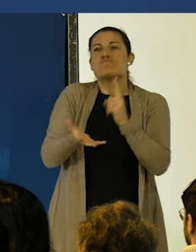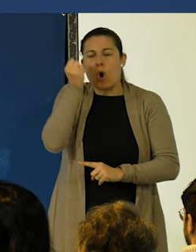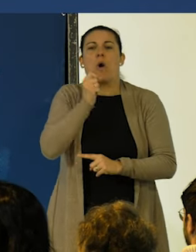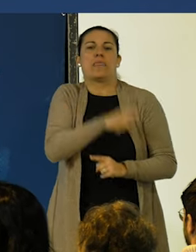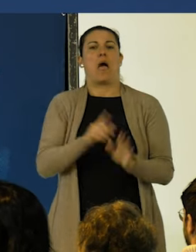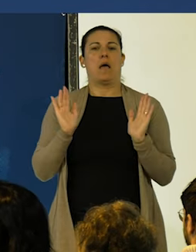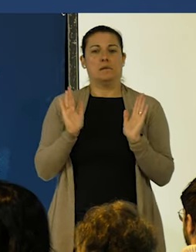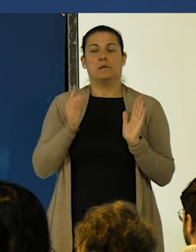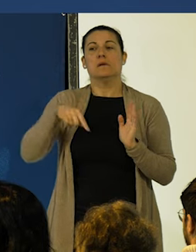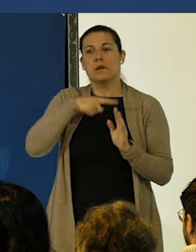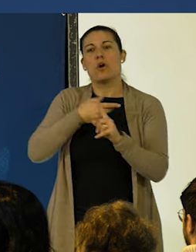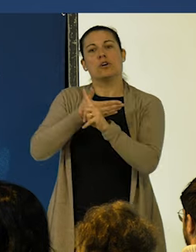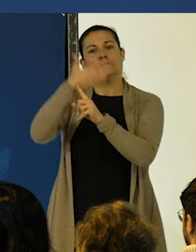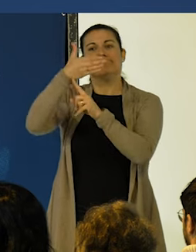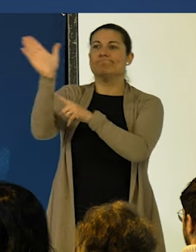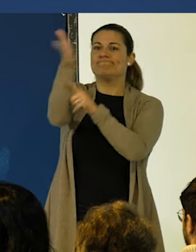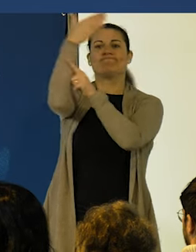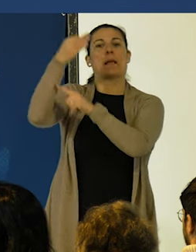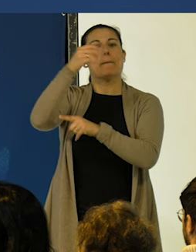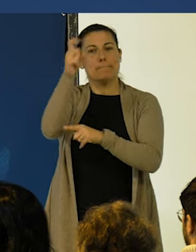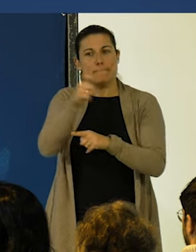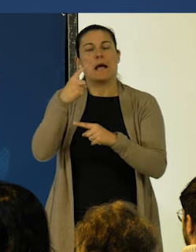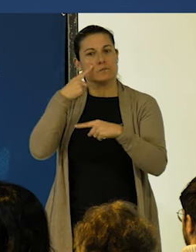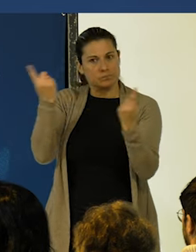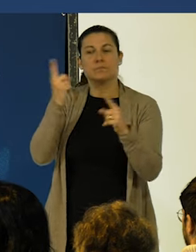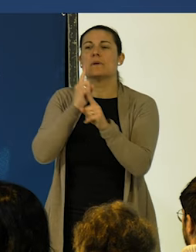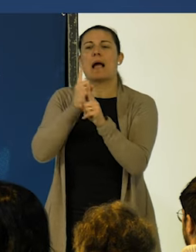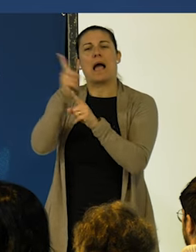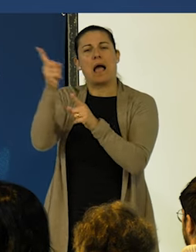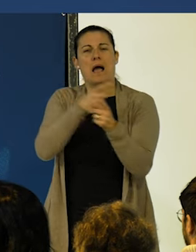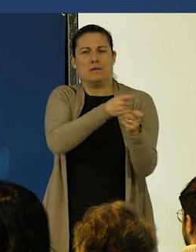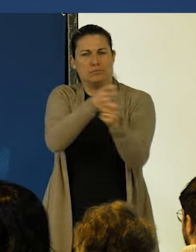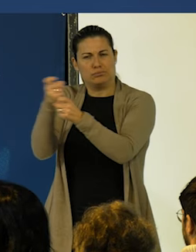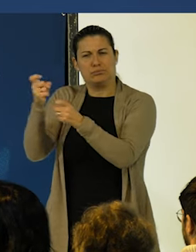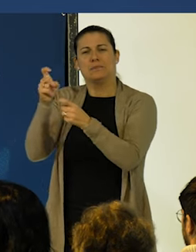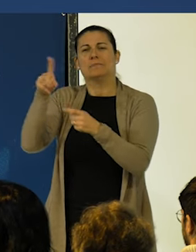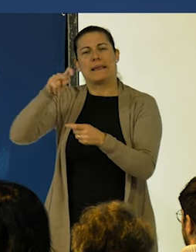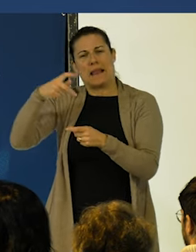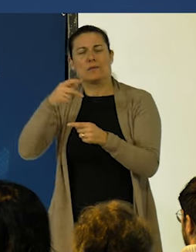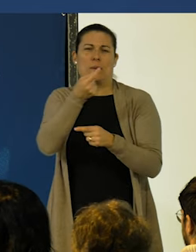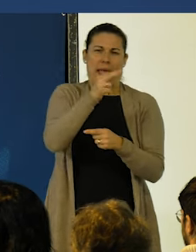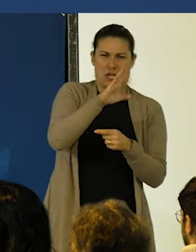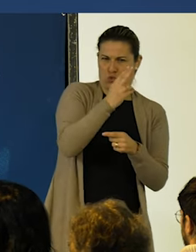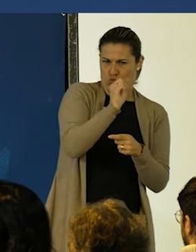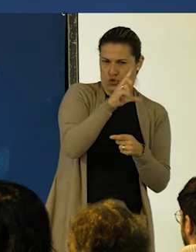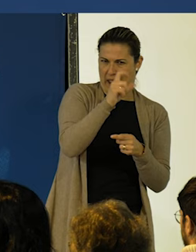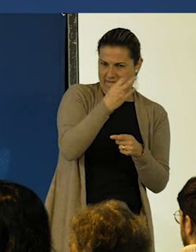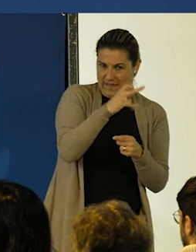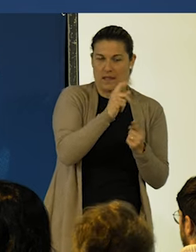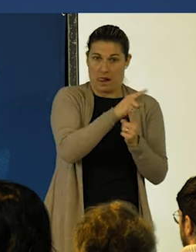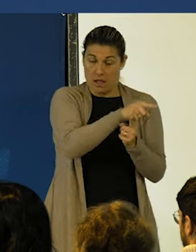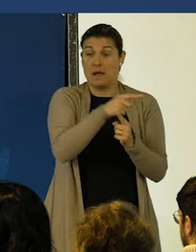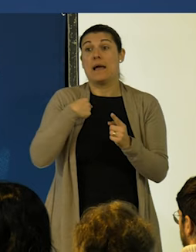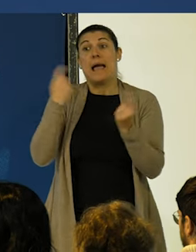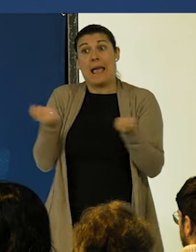E voltámos a levantar a bandeira da paz para denunciar o bombardeamento da NATO contra a ex-Jugoslávia. E quando fazemos esta